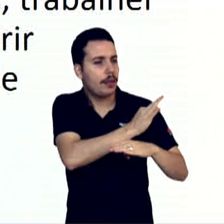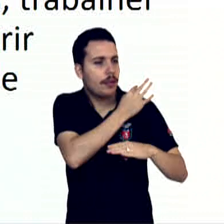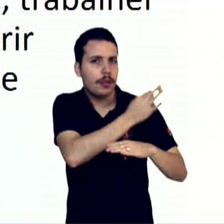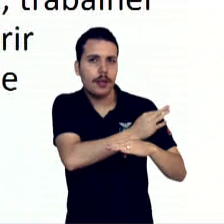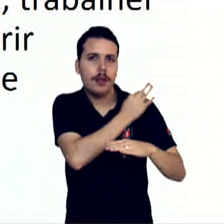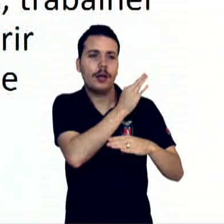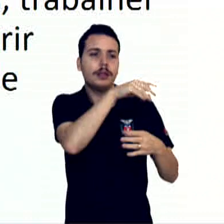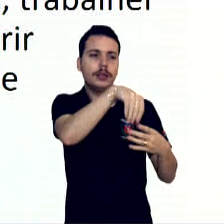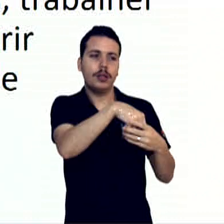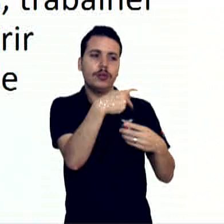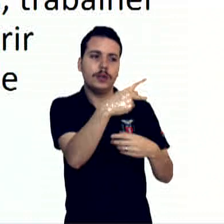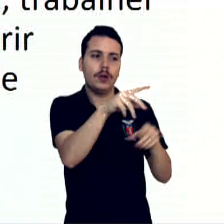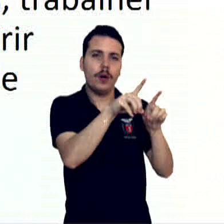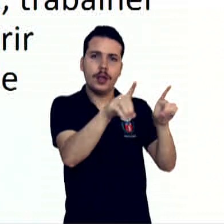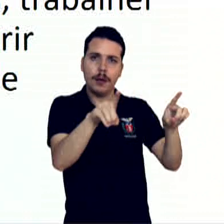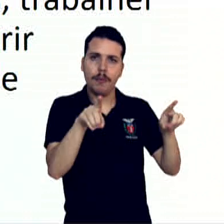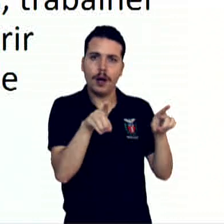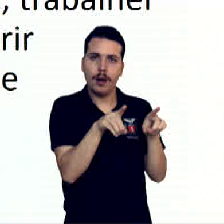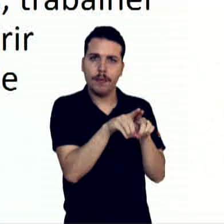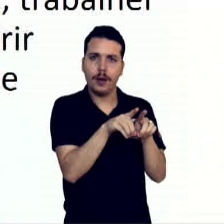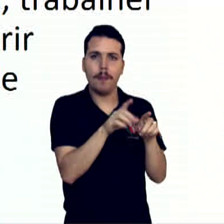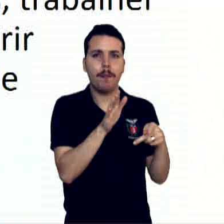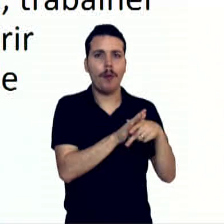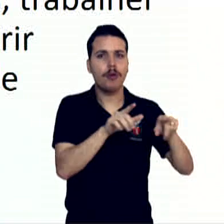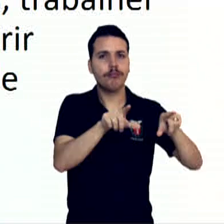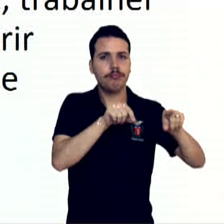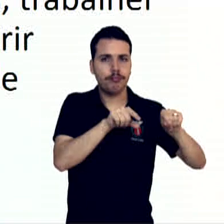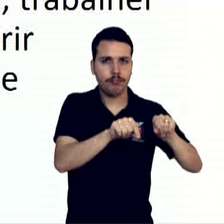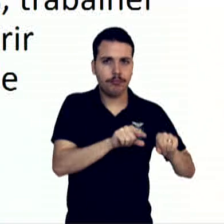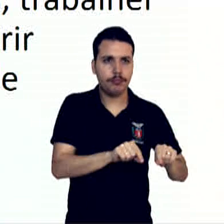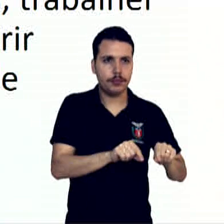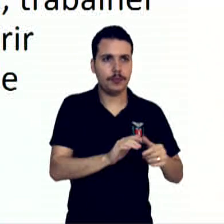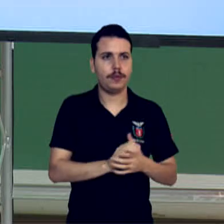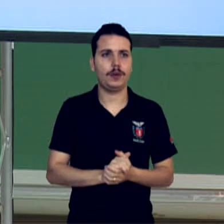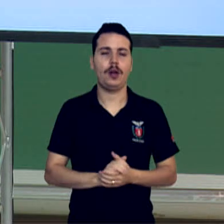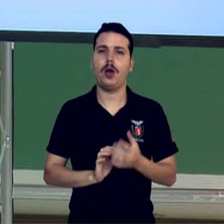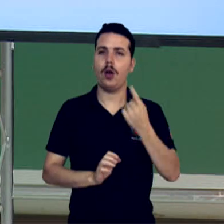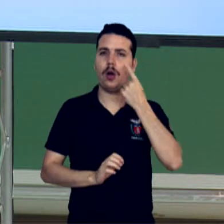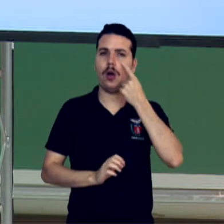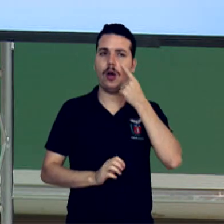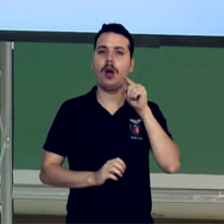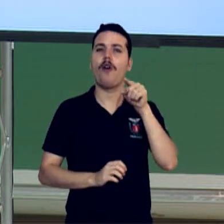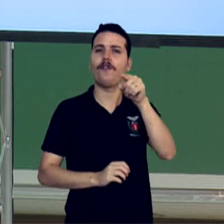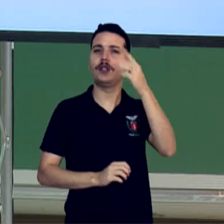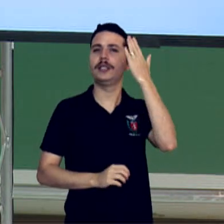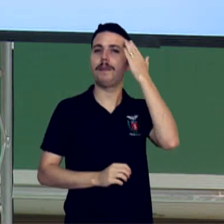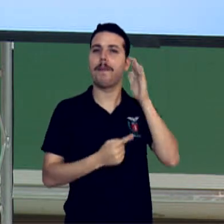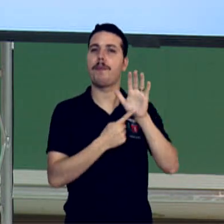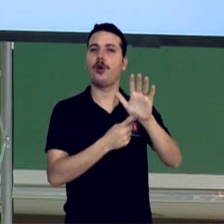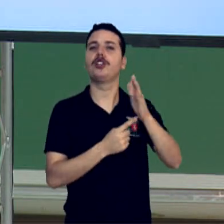seu departamento de recrutamento e seleção. Então veja, você sabe qual é a vaga, você sabe qual